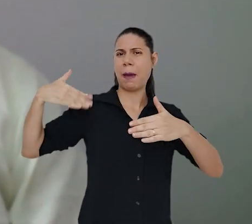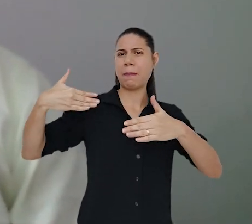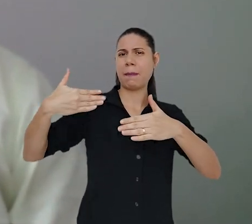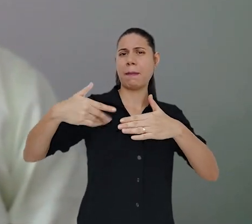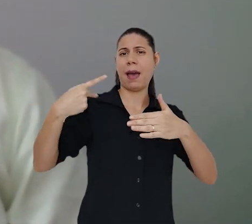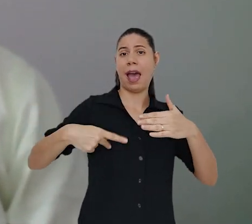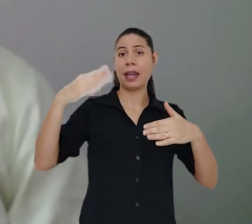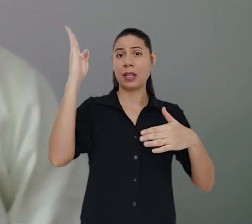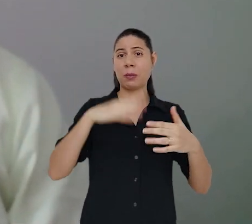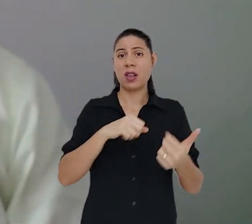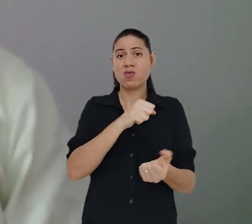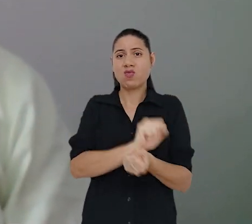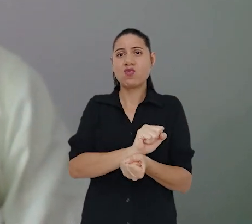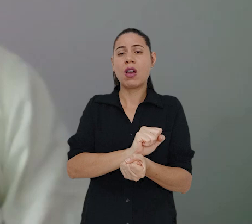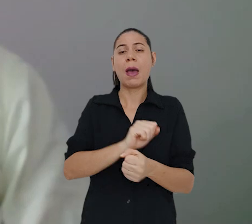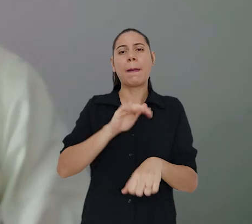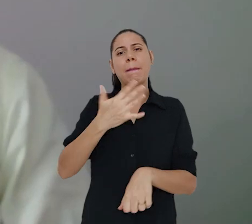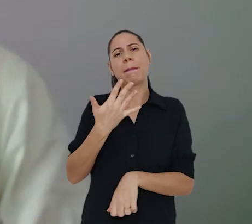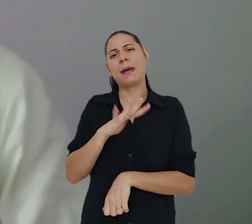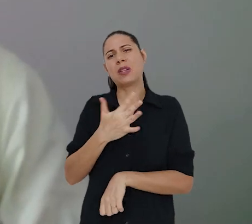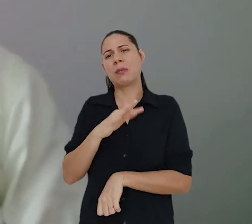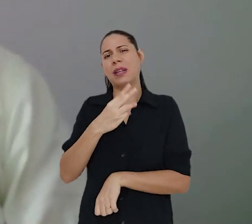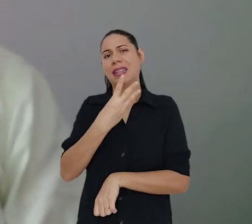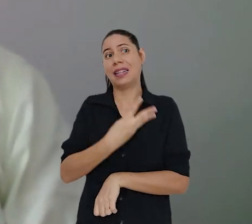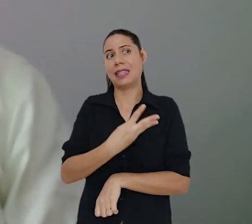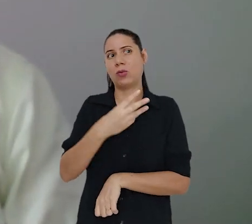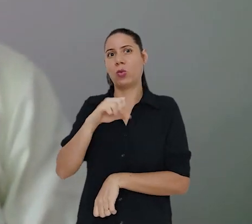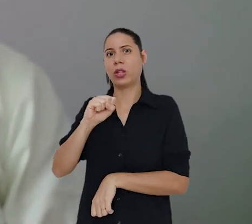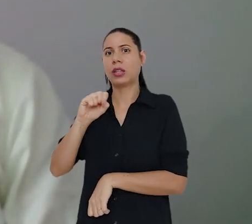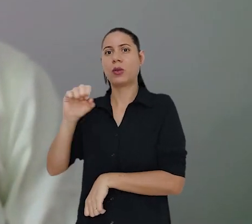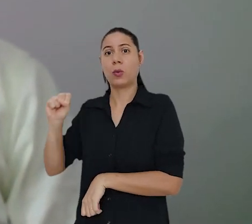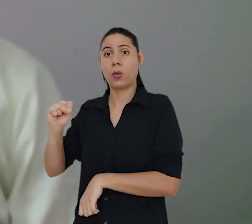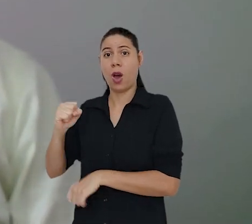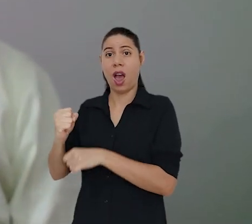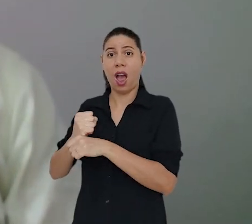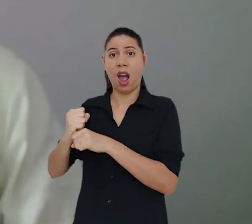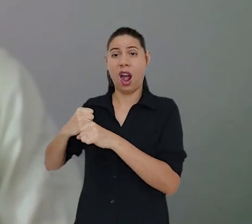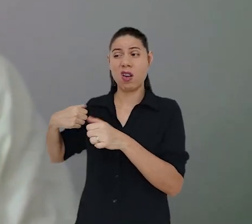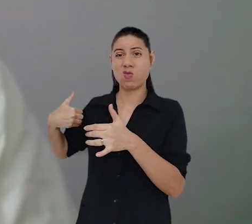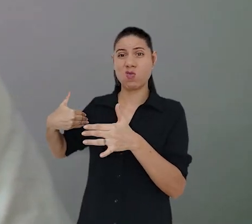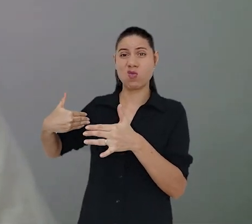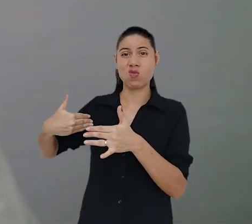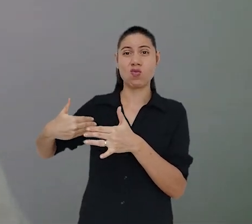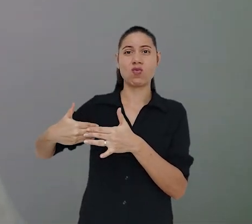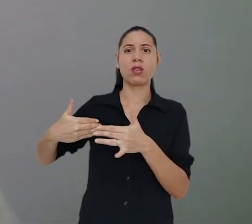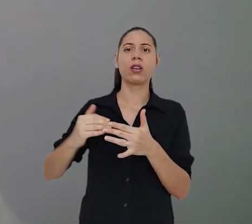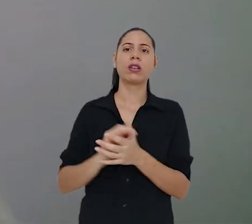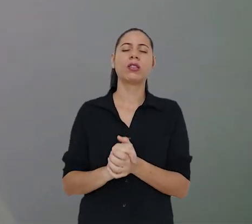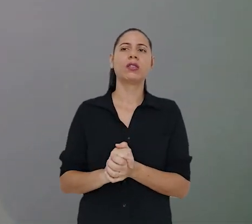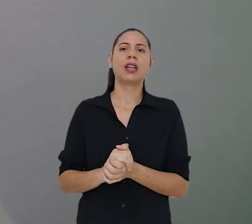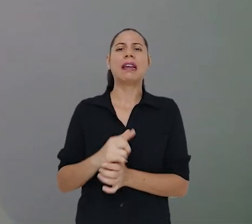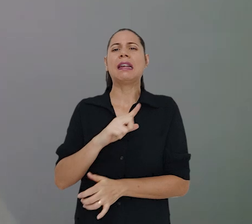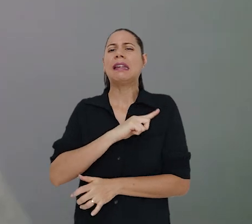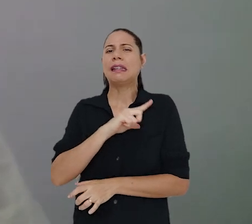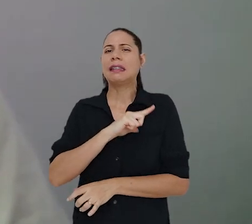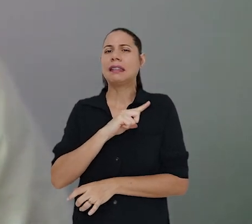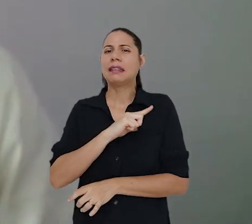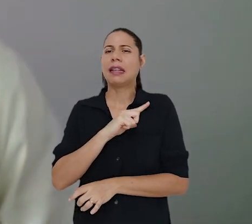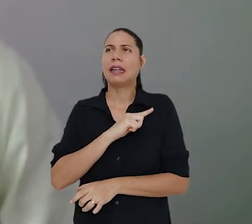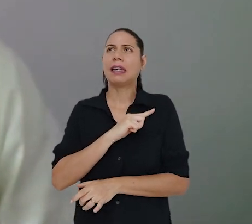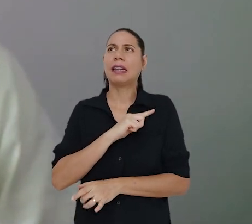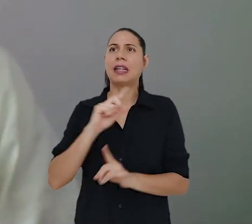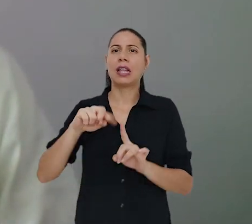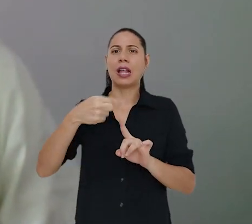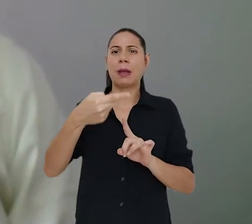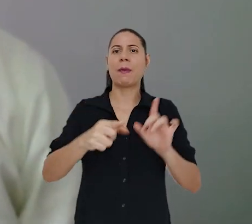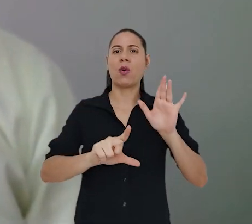praticou a escravidão, nós chegamos a mais ou menos 388 anos. Enquanto isso, nós temos aí, desde